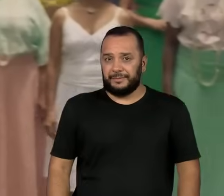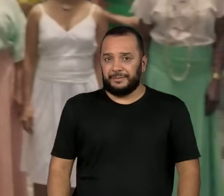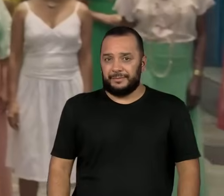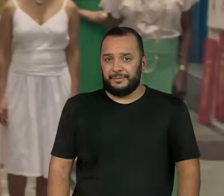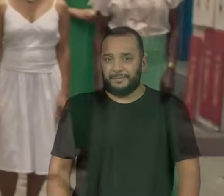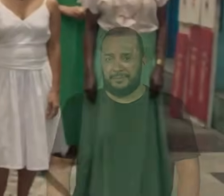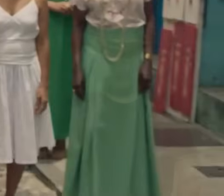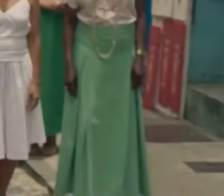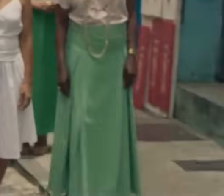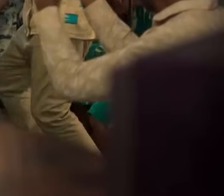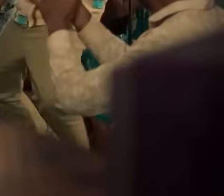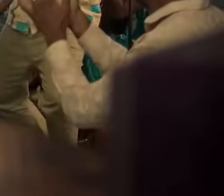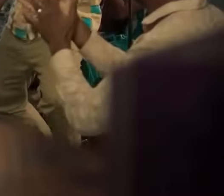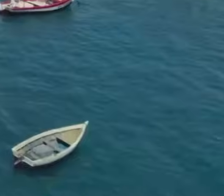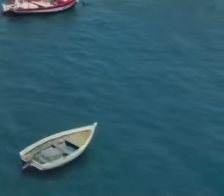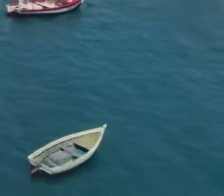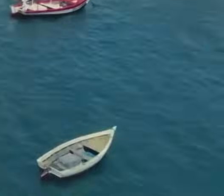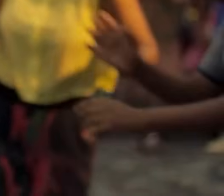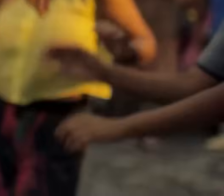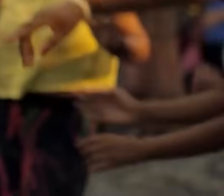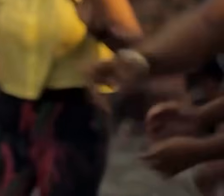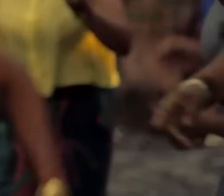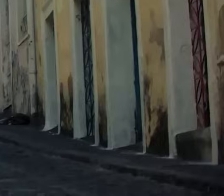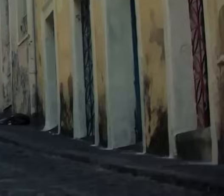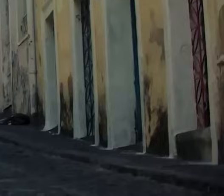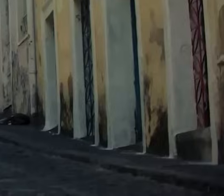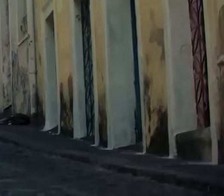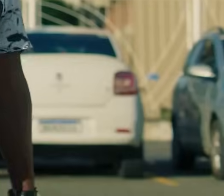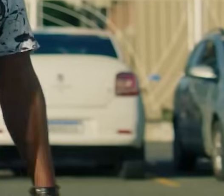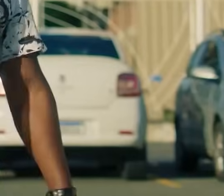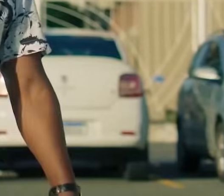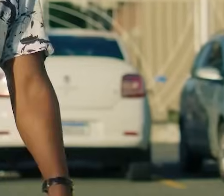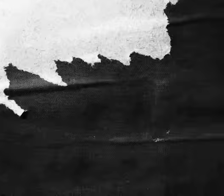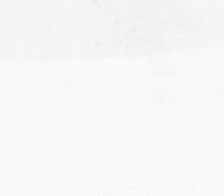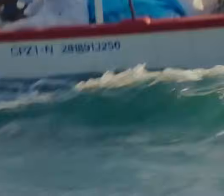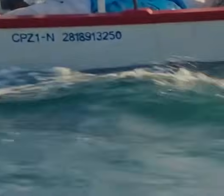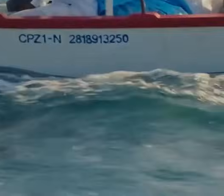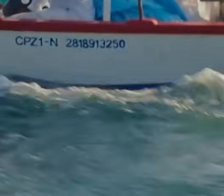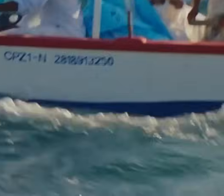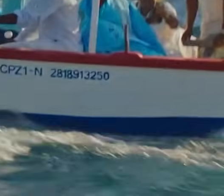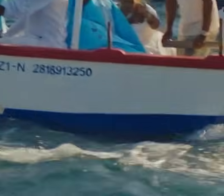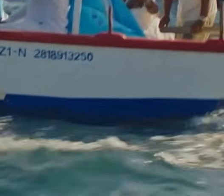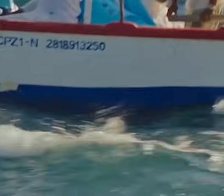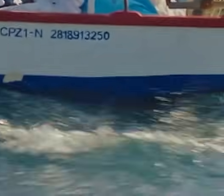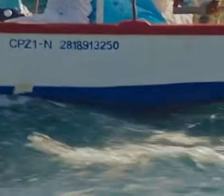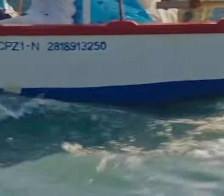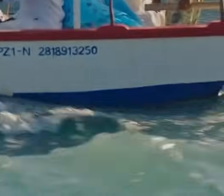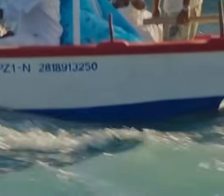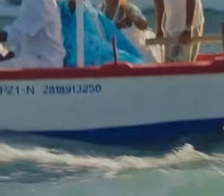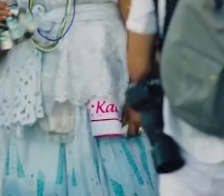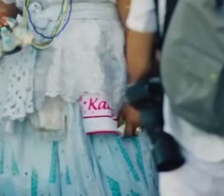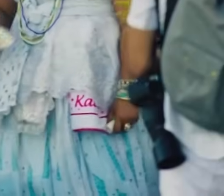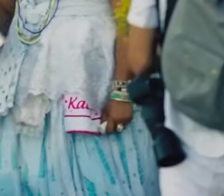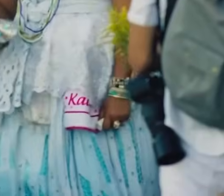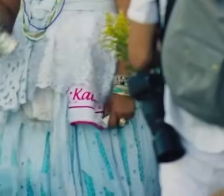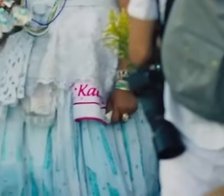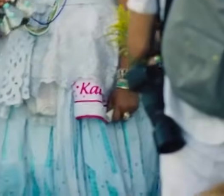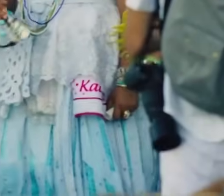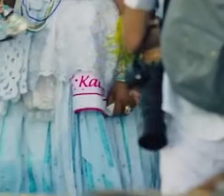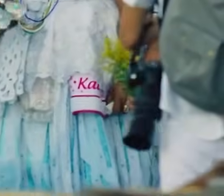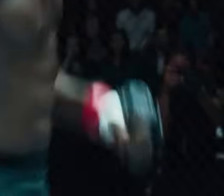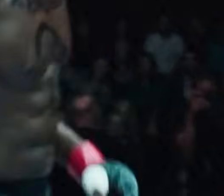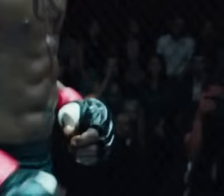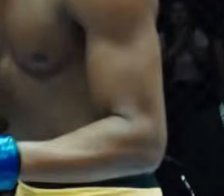O filme quis dizer: eu sou o samba, a voz